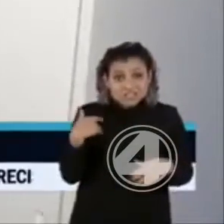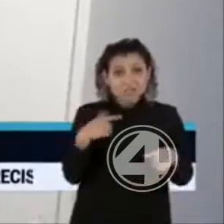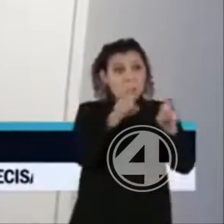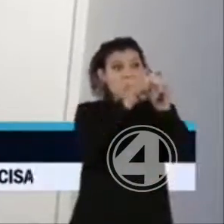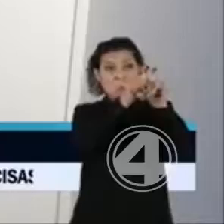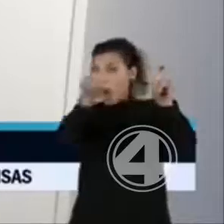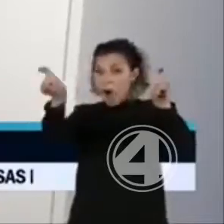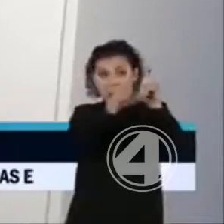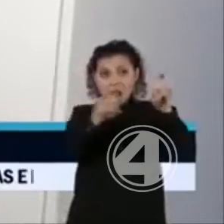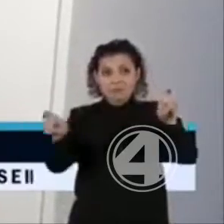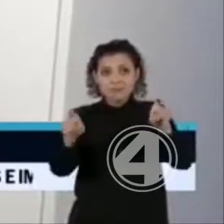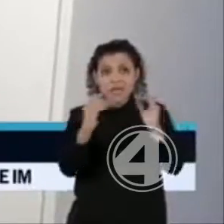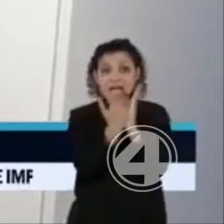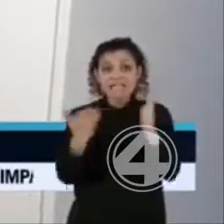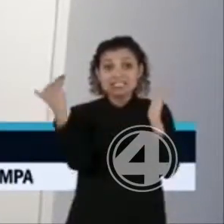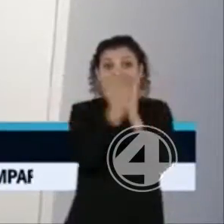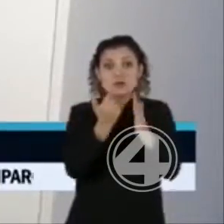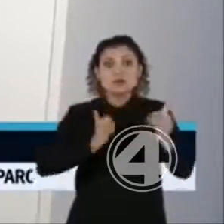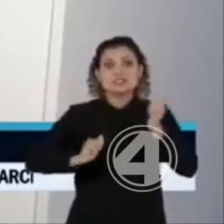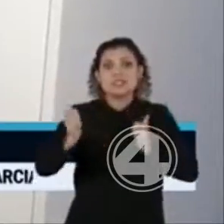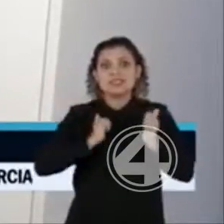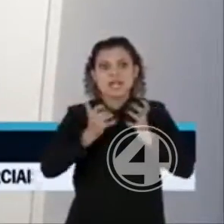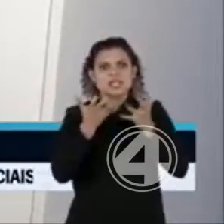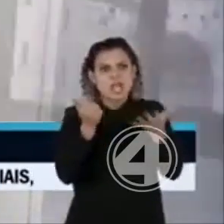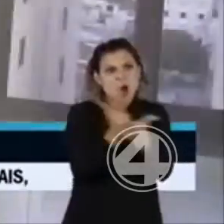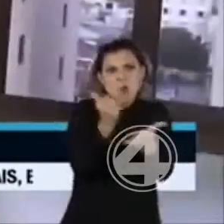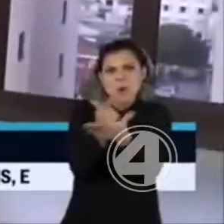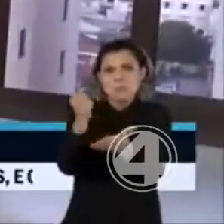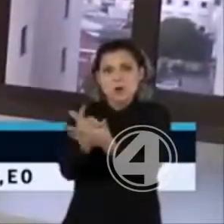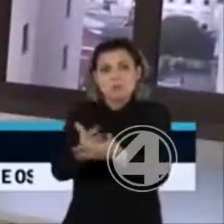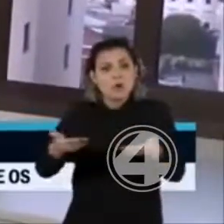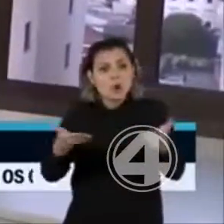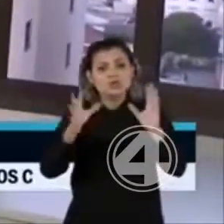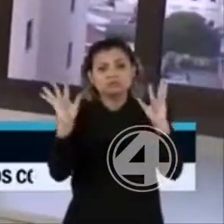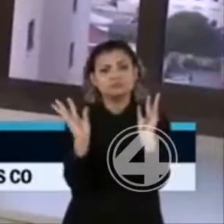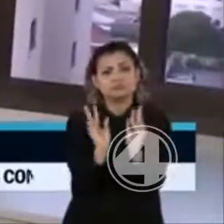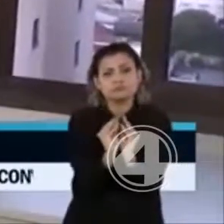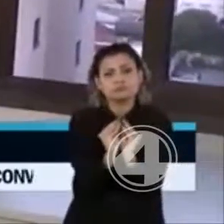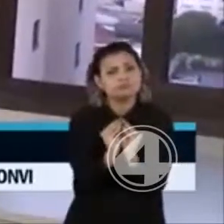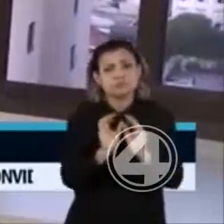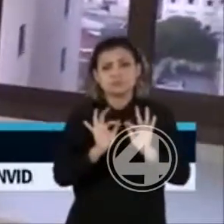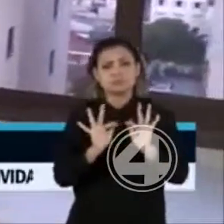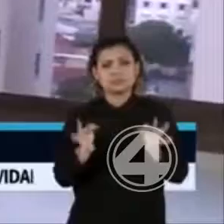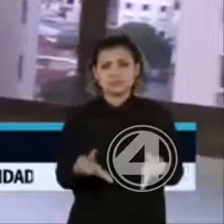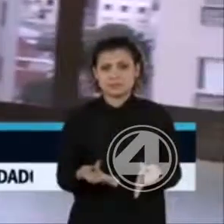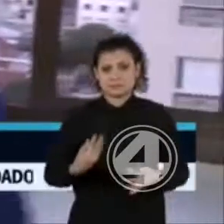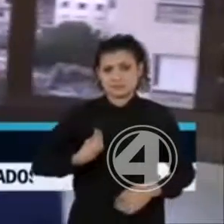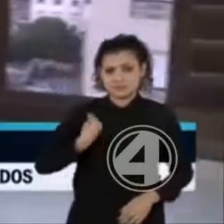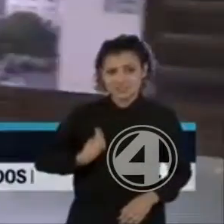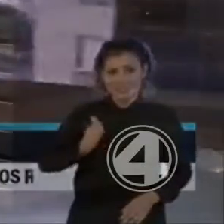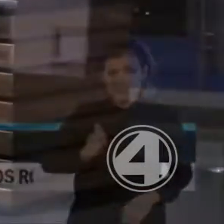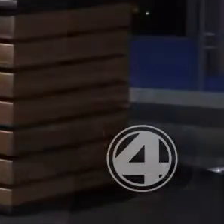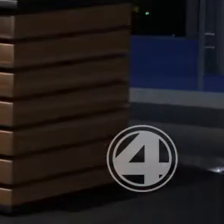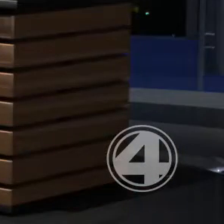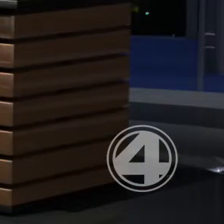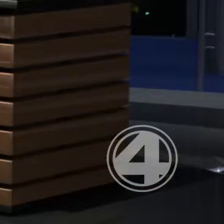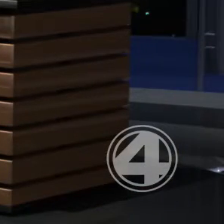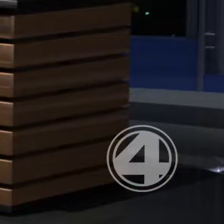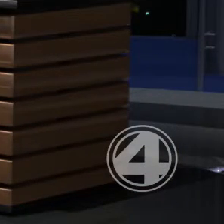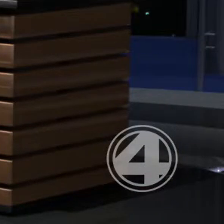O excesso, ele gera uma ansiedade também. Então eu acho que hoje em dia eu consegui simplificar até mesmo a minha vida, tendo menos coisas.